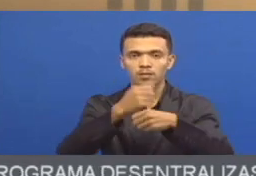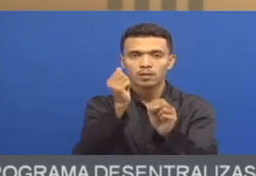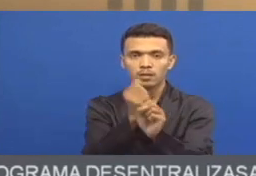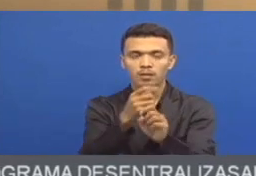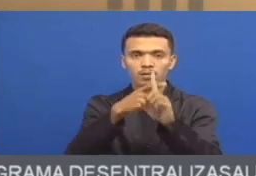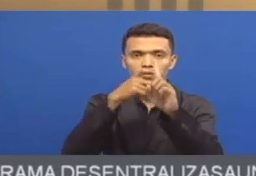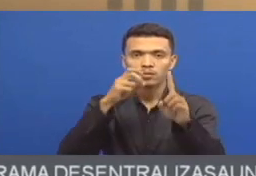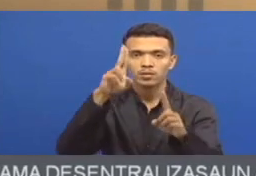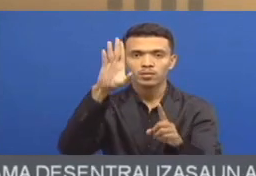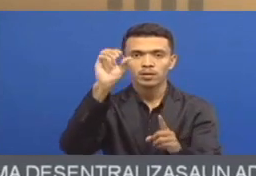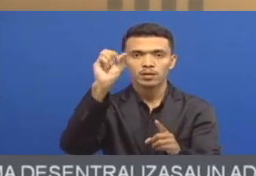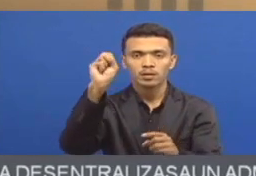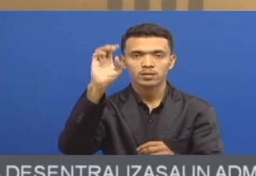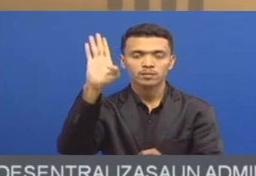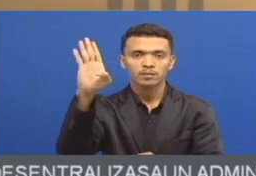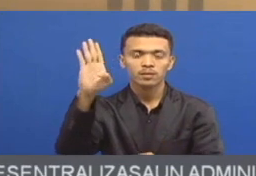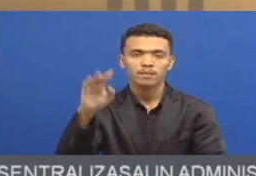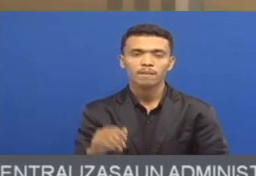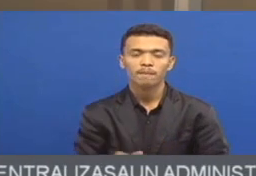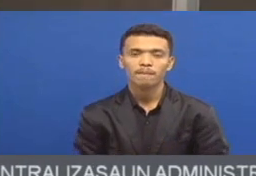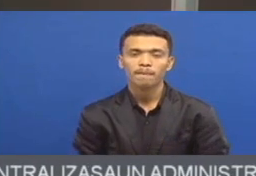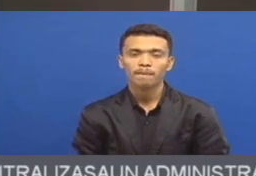explosivo Lihus USB.